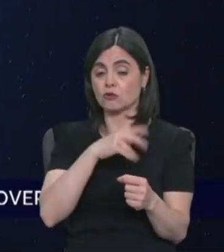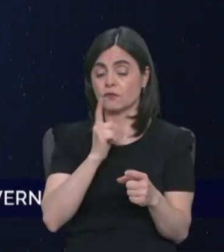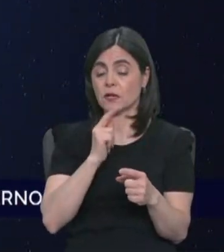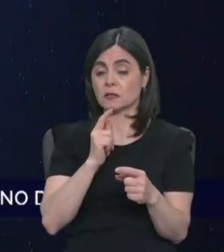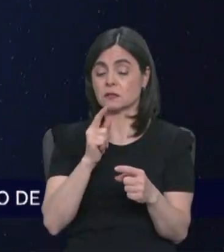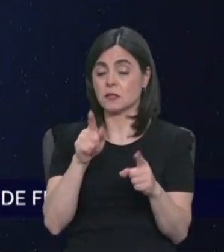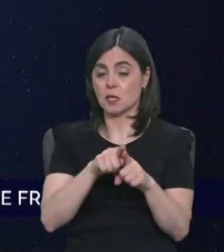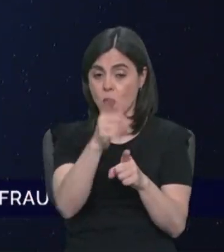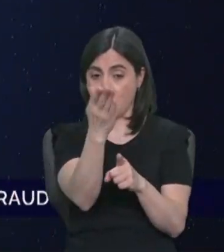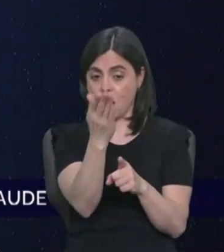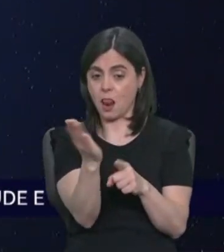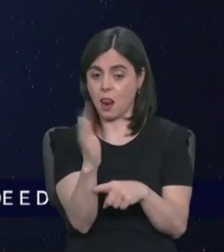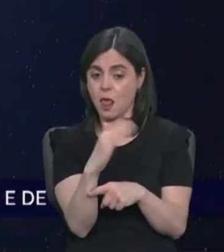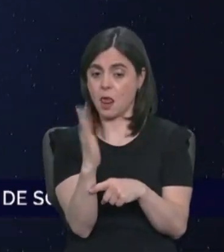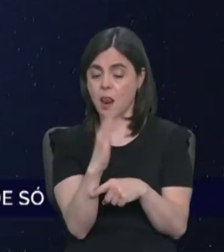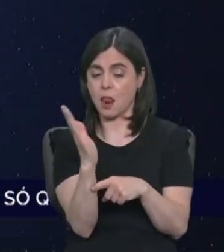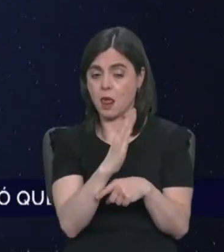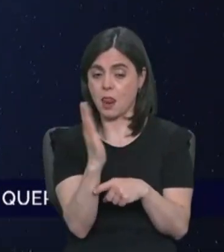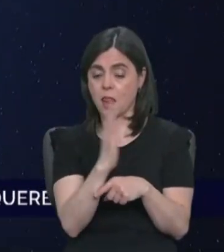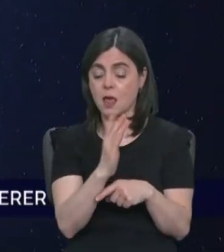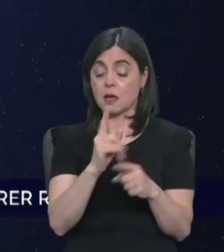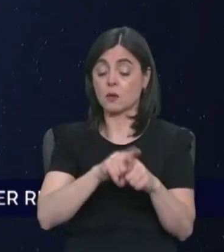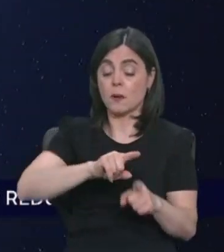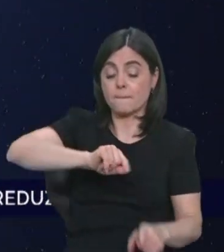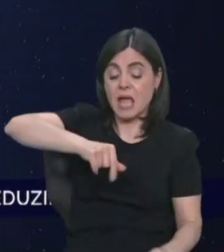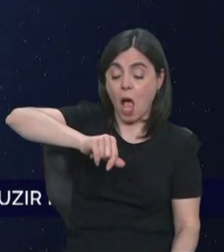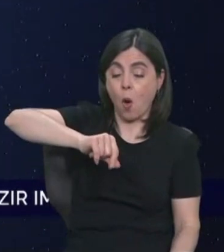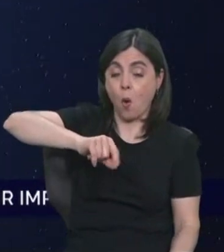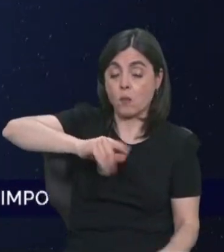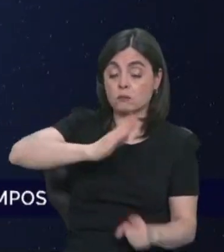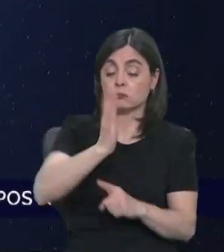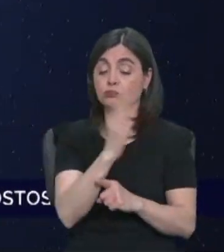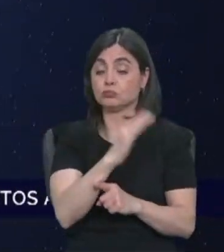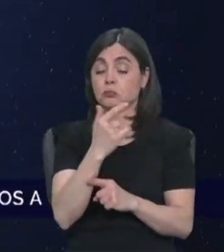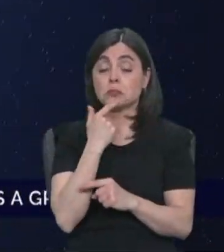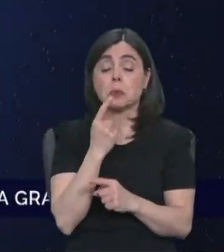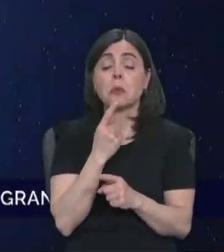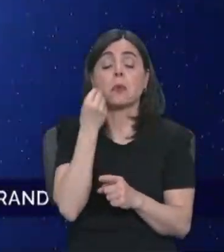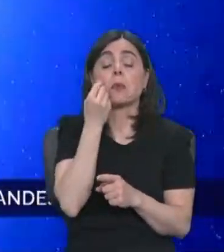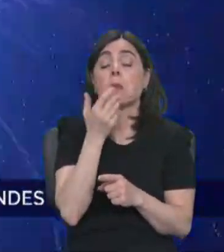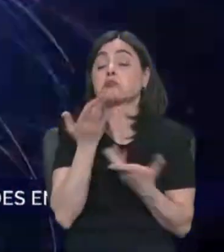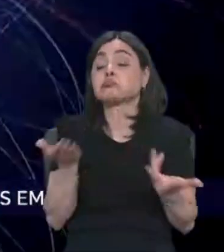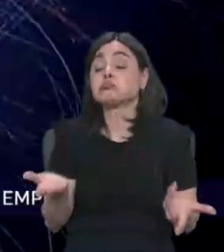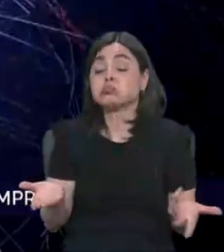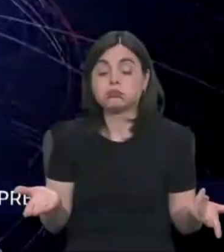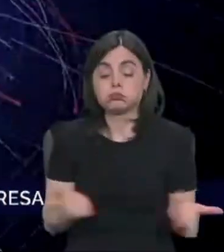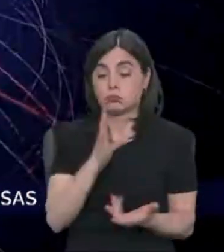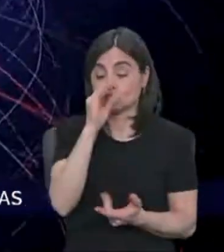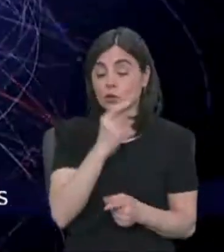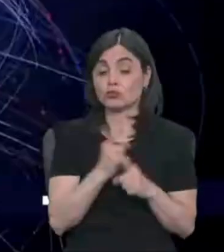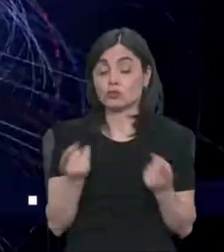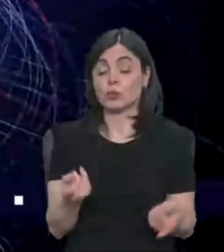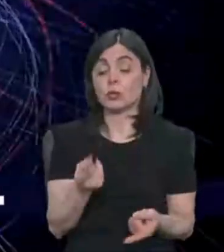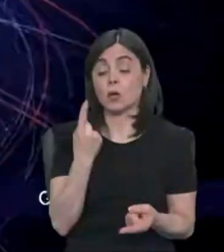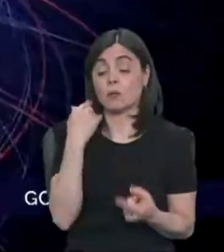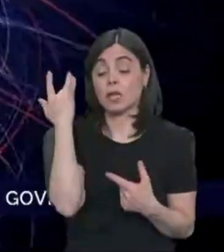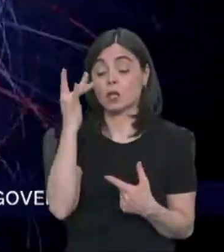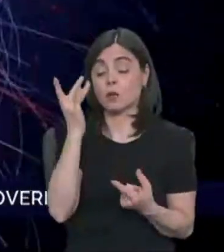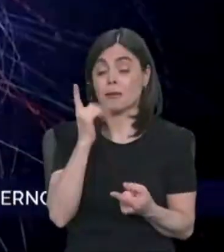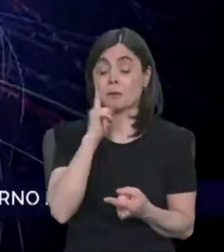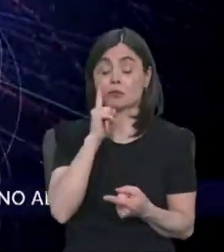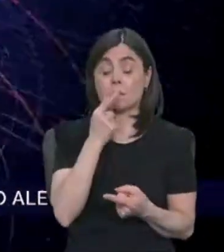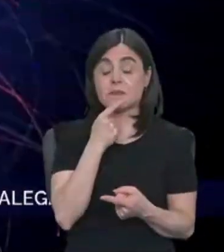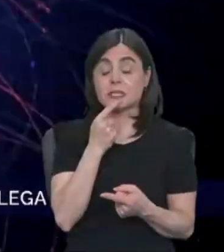como isto que nós estamos aqui a ver, como se fosse um peão. Nós ainda não percebemos como é que isto é possível. Esta é apenas uma teoria que pode explicar tudo isto, mas convém